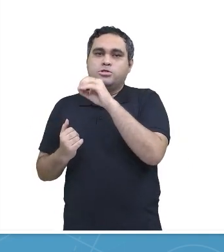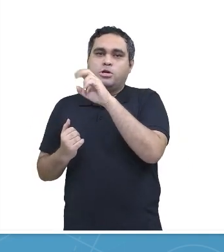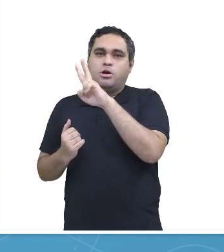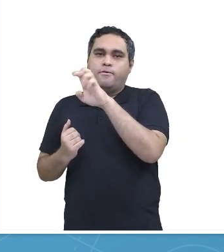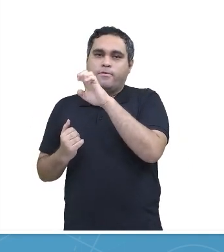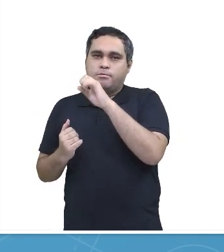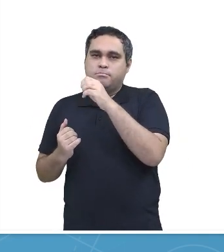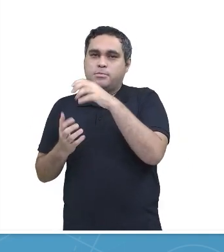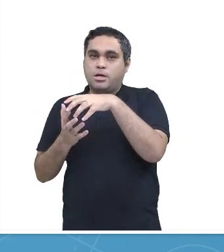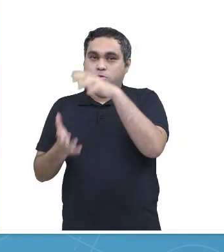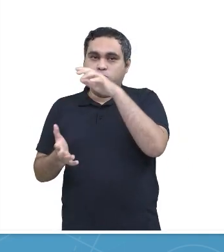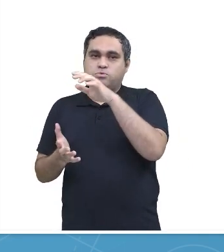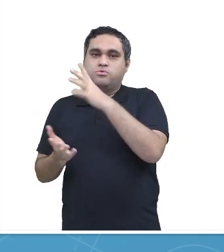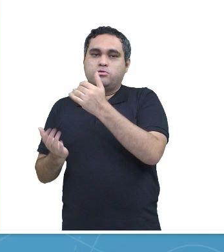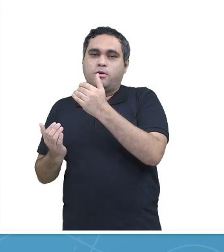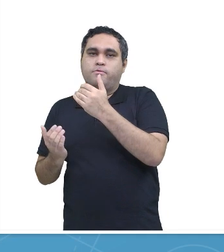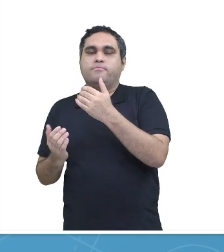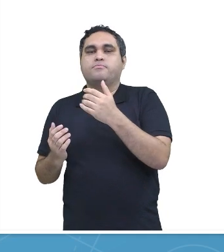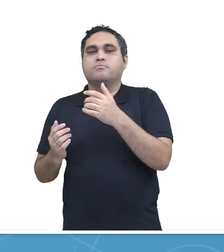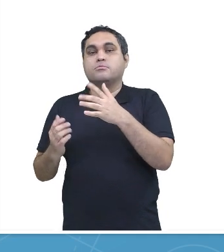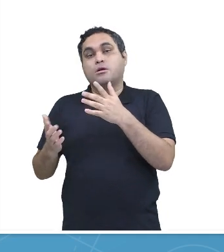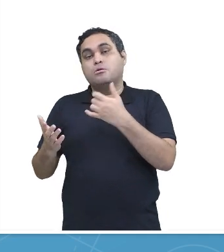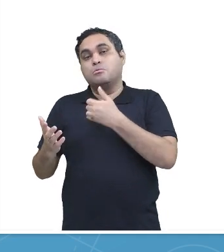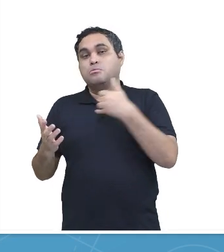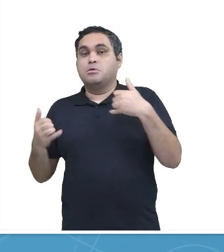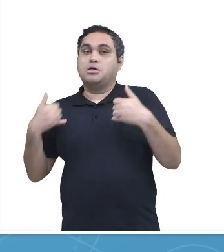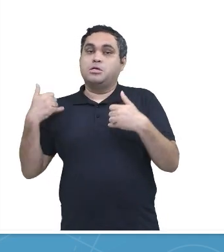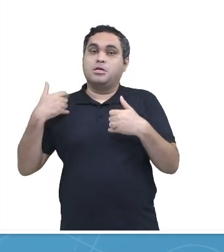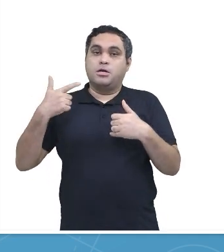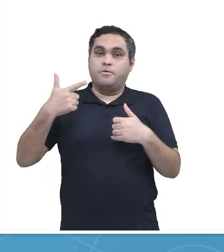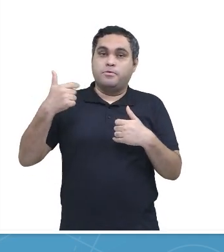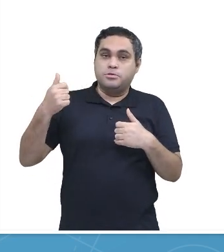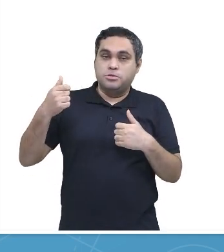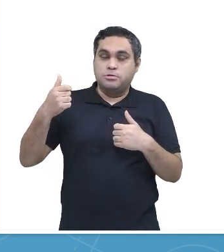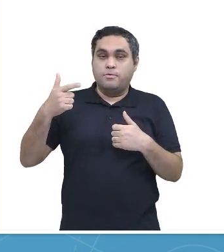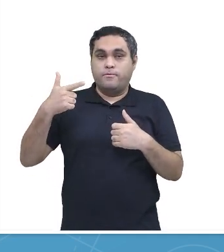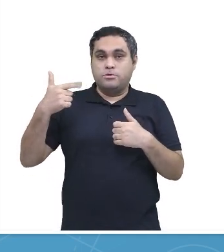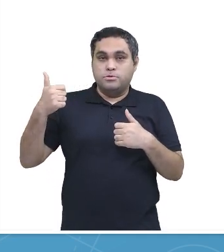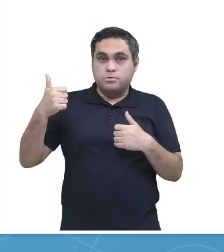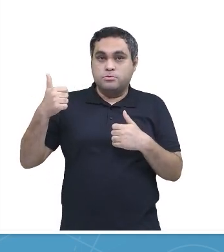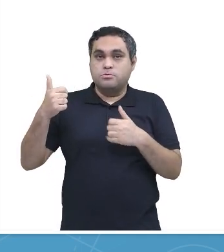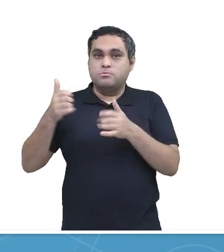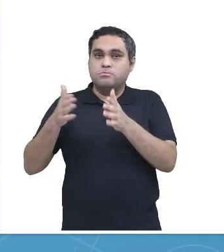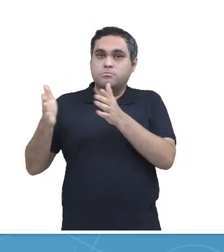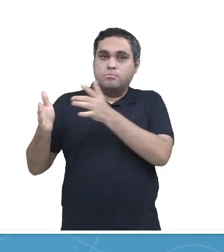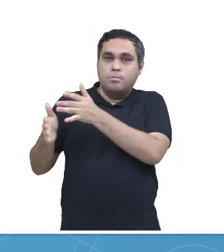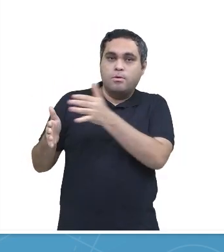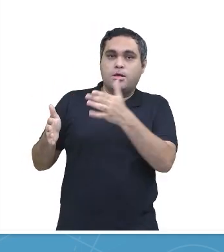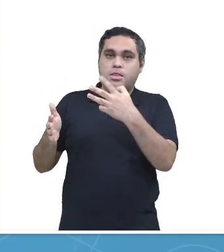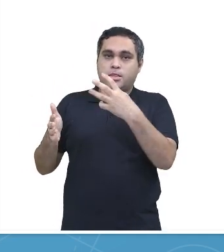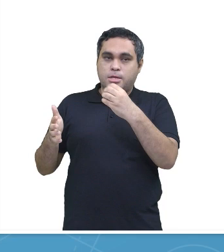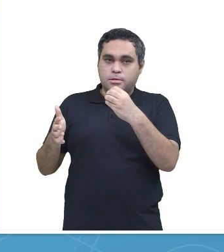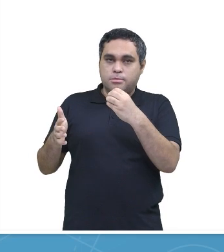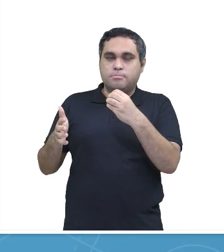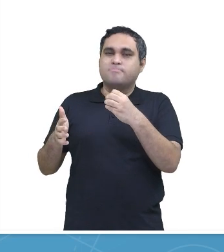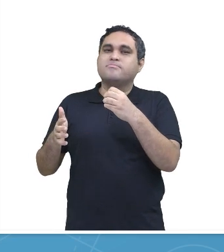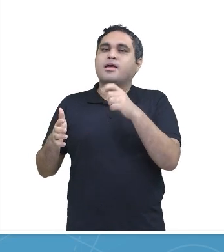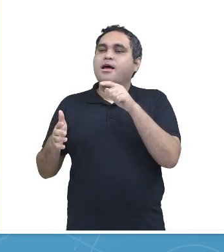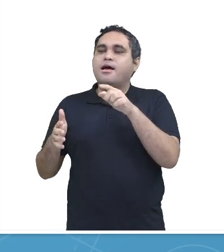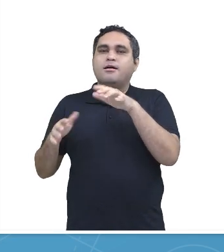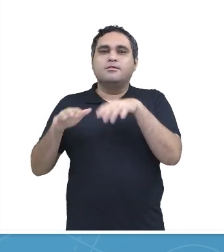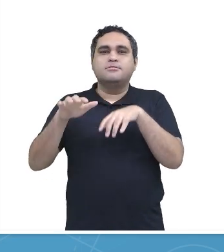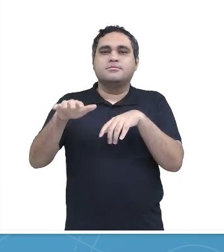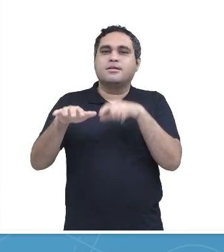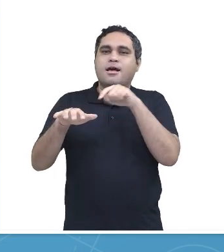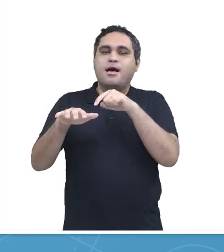da adolescência. Chegou aos 21 e 30 anos, é uma fase cheia de energia, onde o corpo está maduro